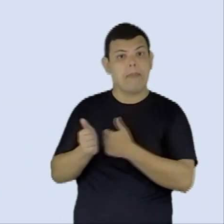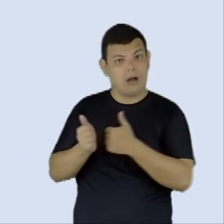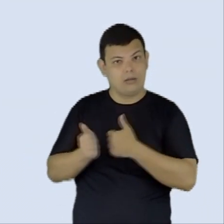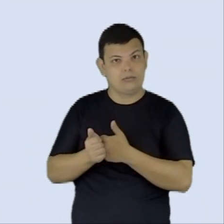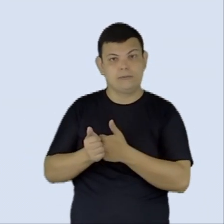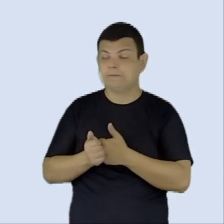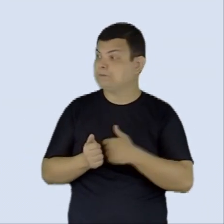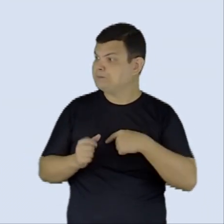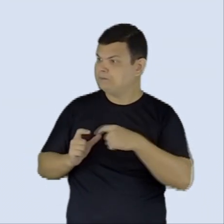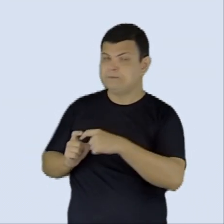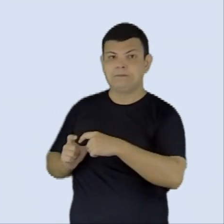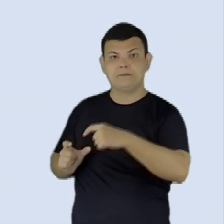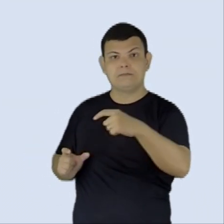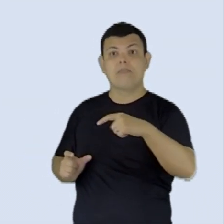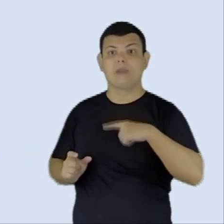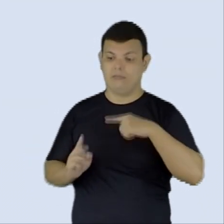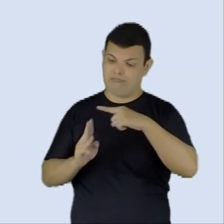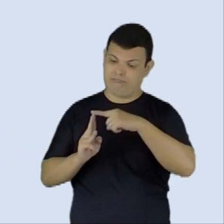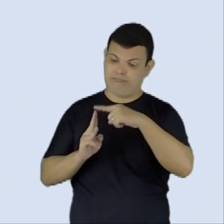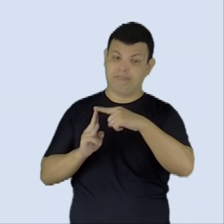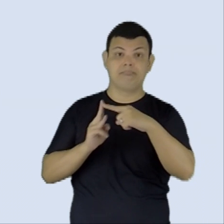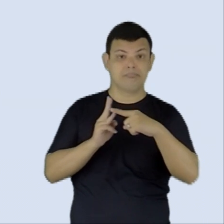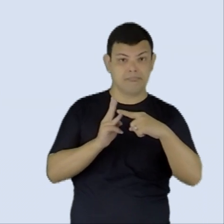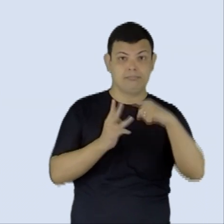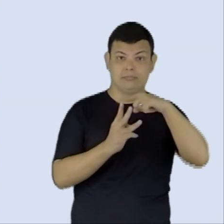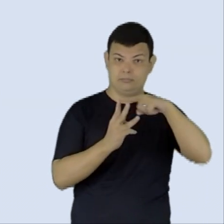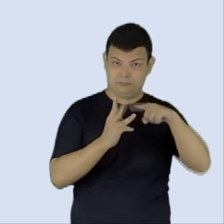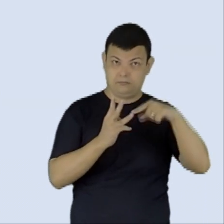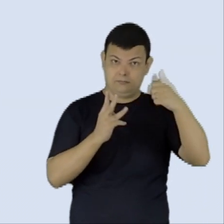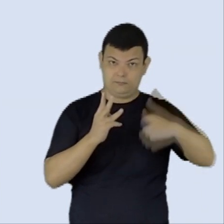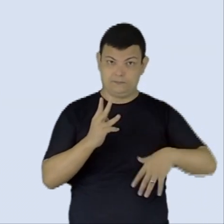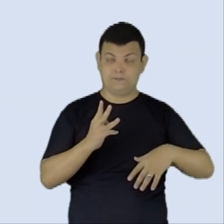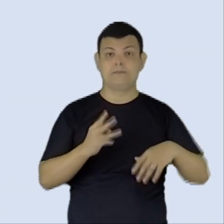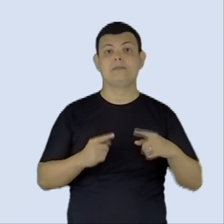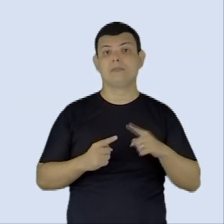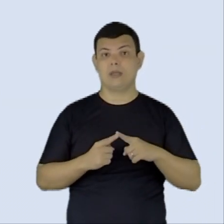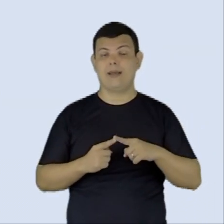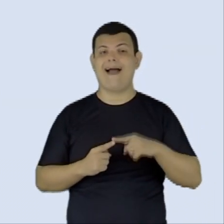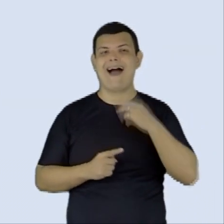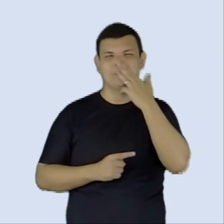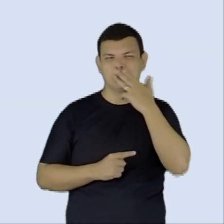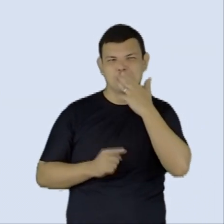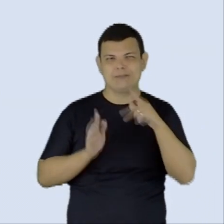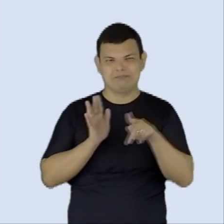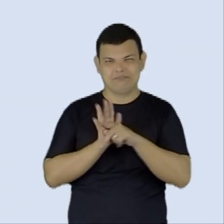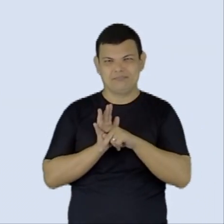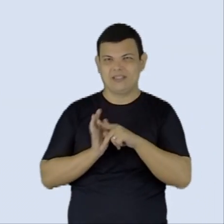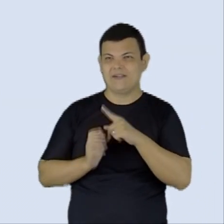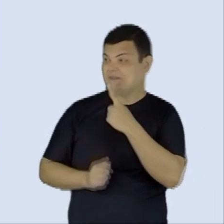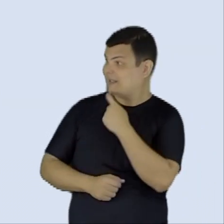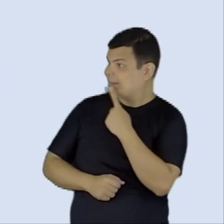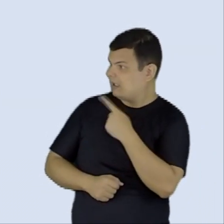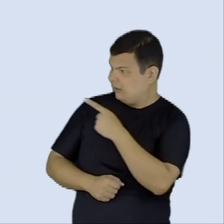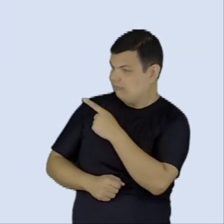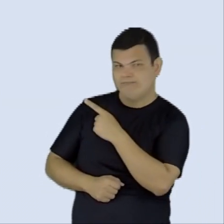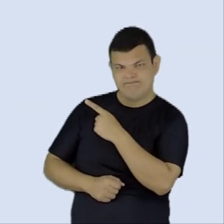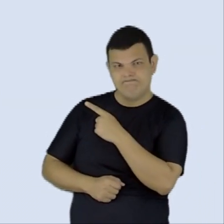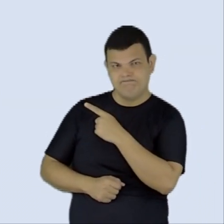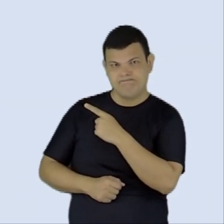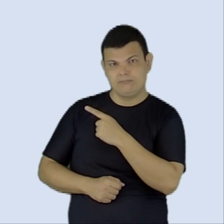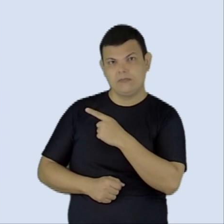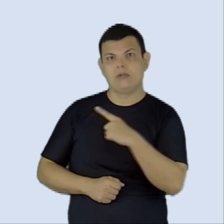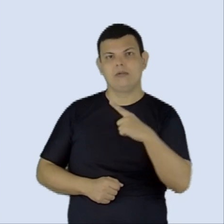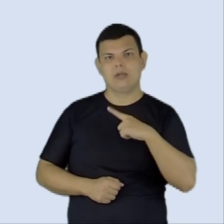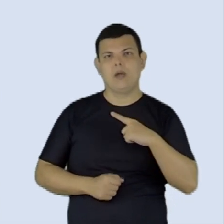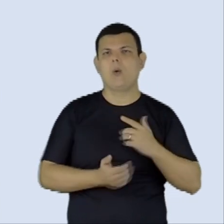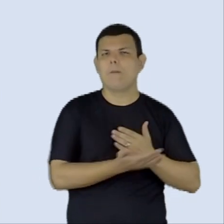a Zona da Mata foi dividida em 3 partes. A Zona da Mata Açucareira, que é essa região em vermelho, olha só, vem desde o